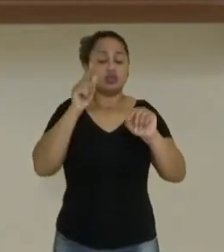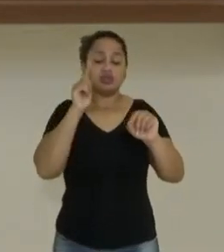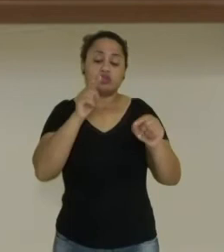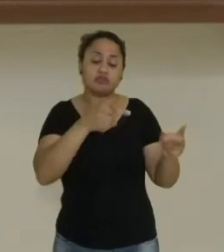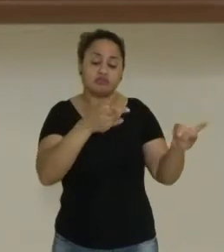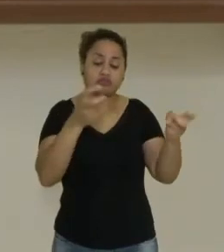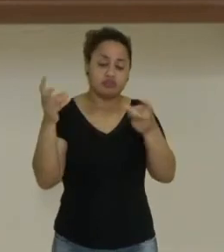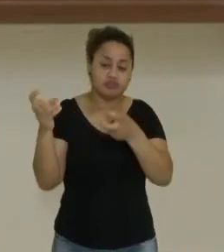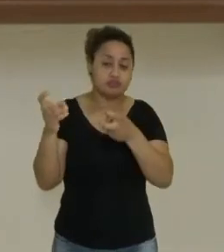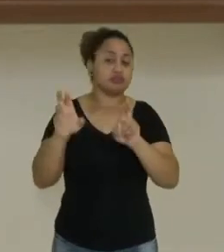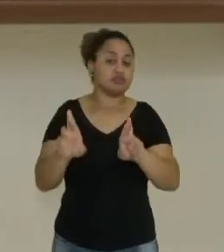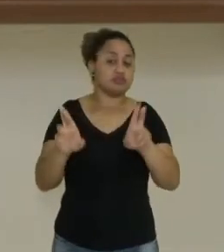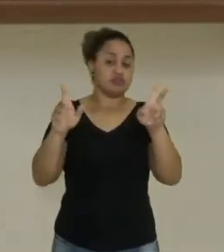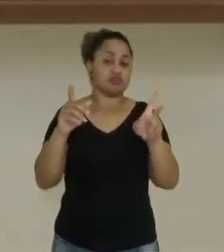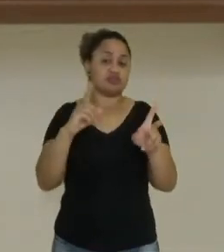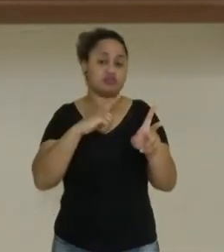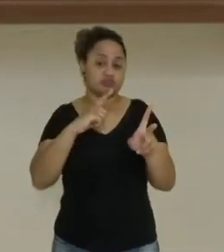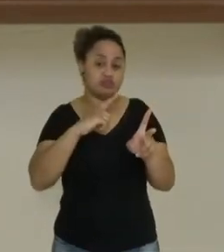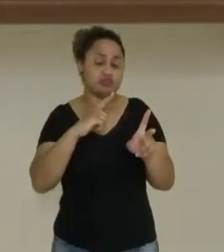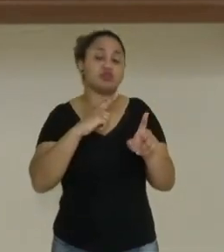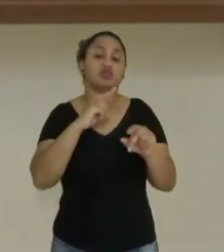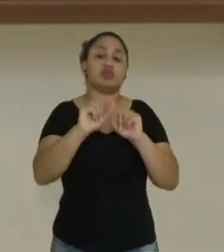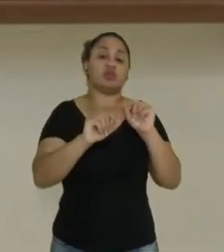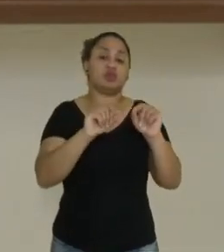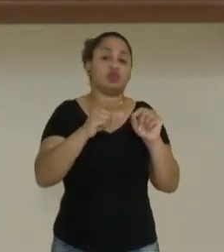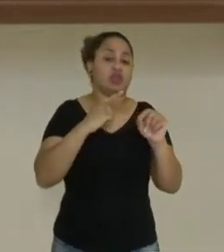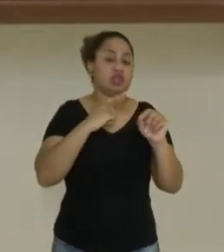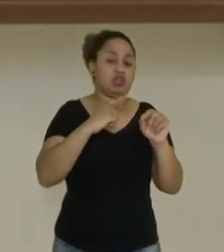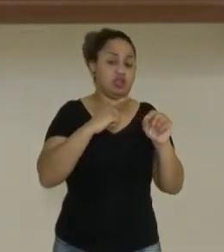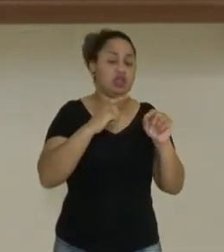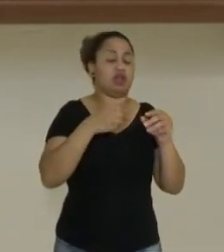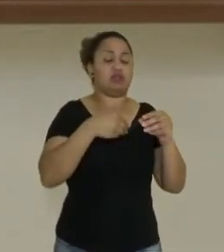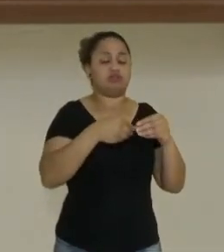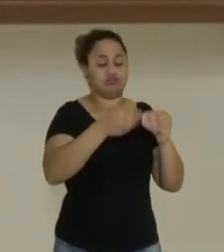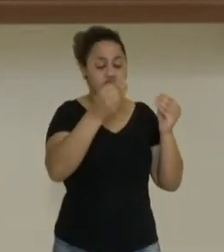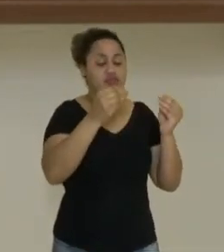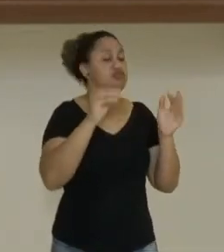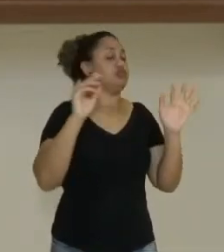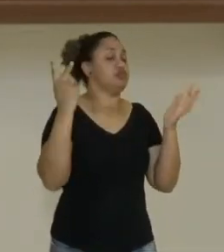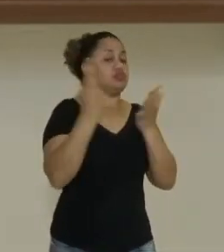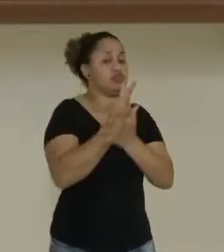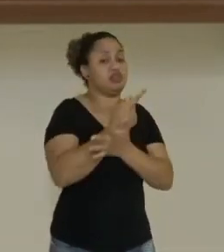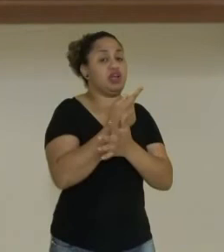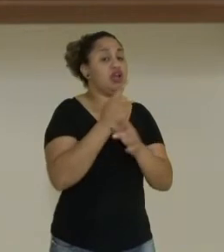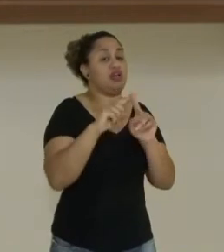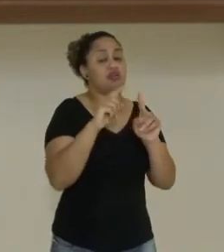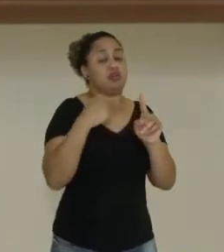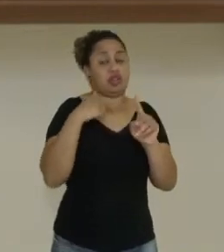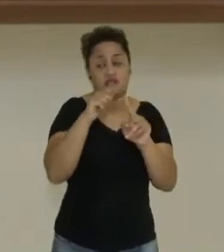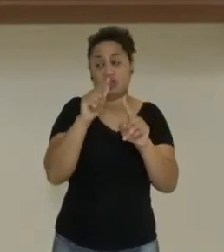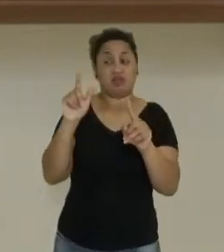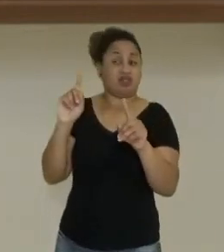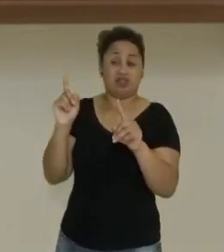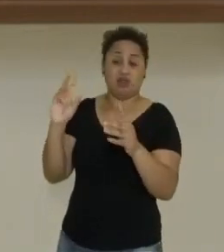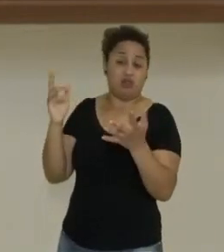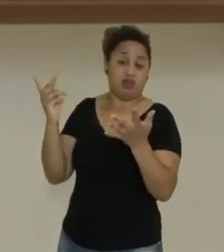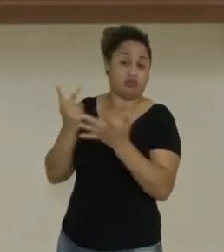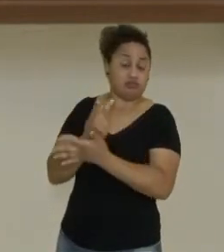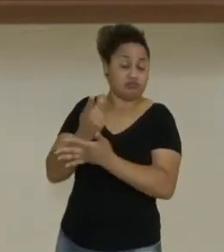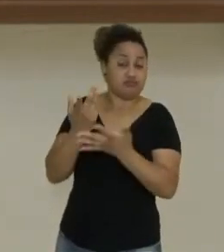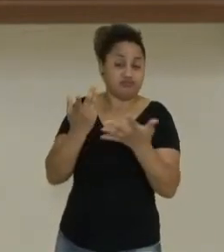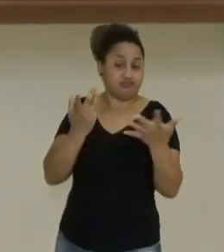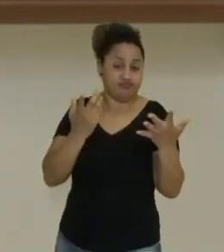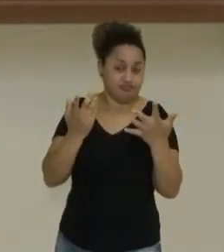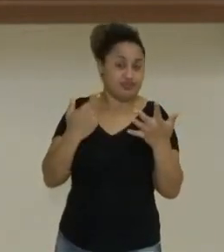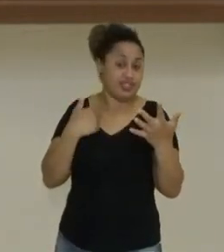observar essa diferença, em que há um fenômeno aleatório e que não há um fenômeno aleatório. Então, eu quero que